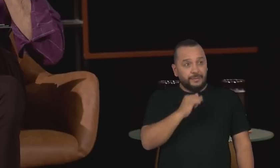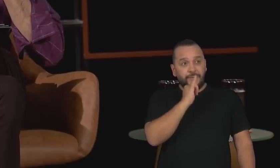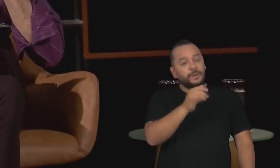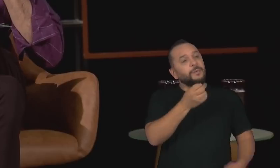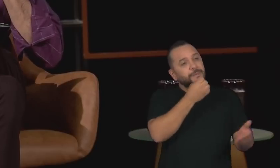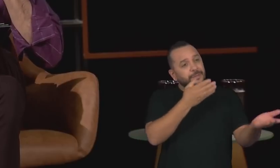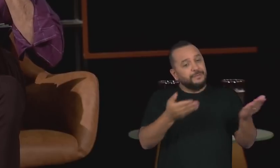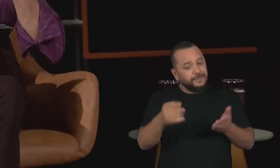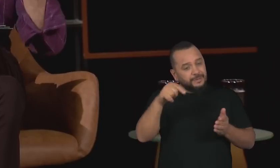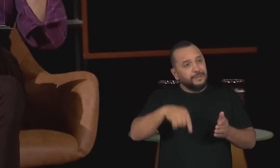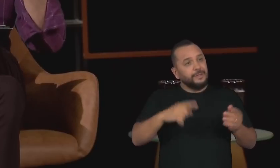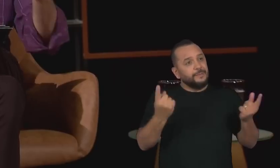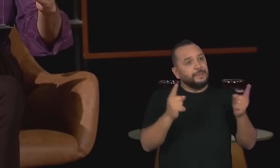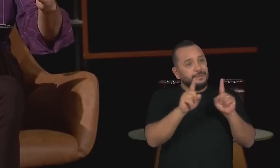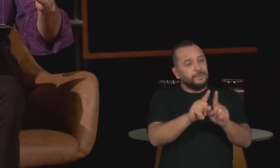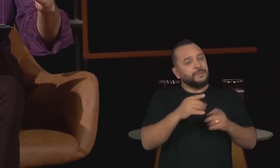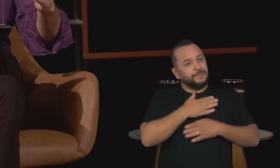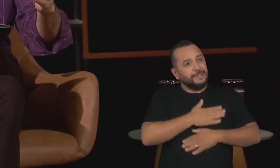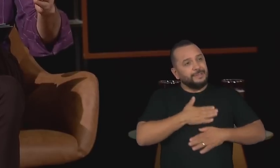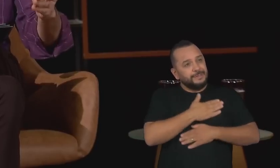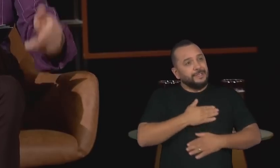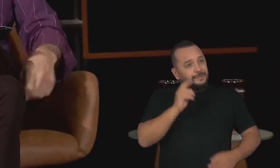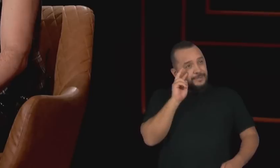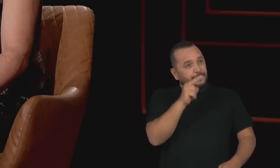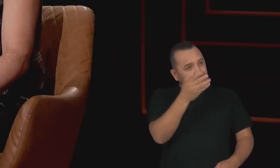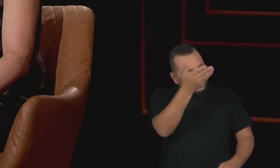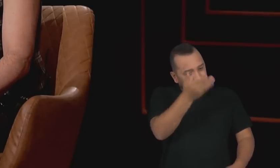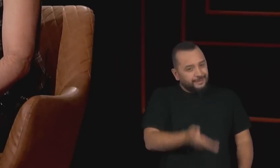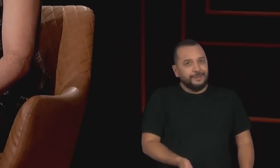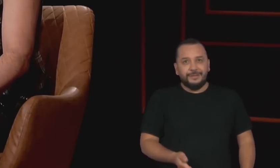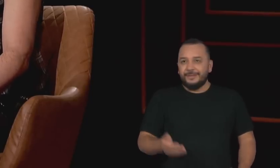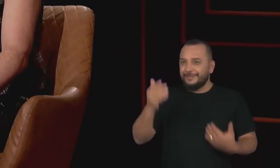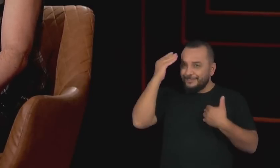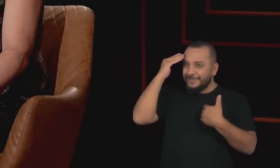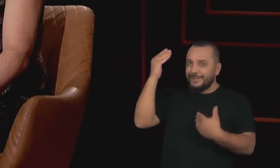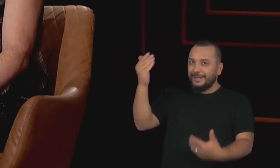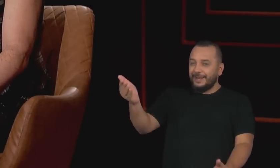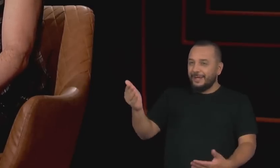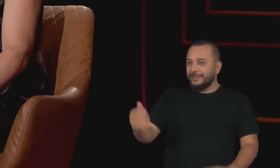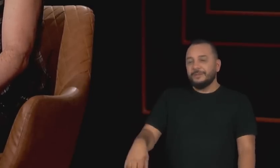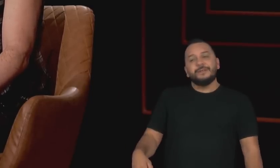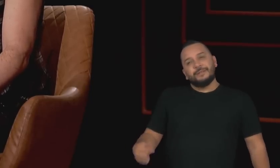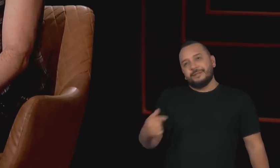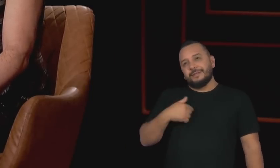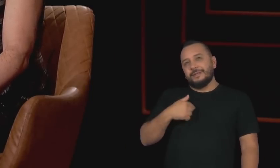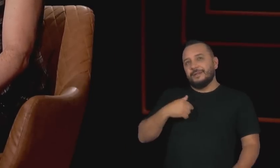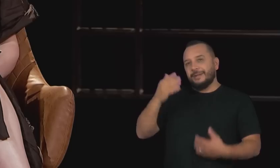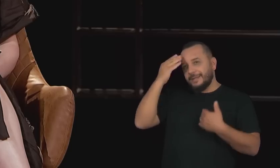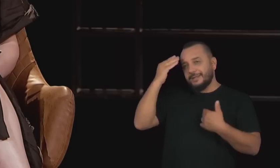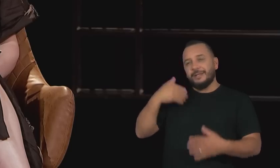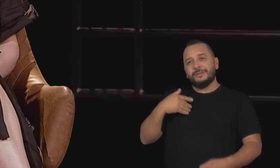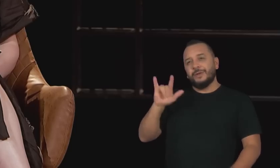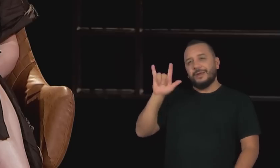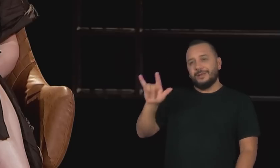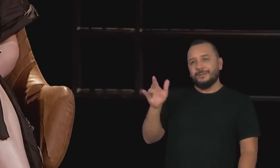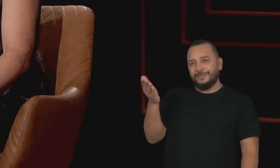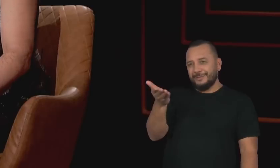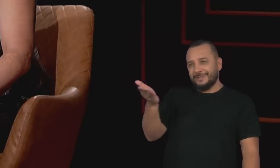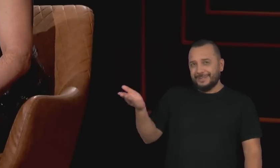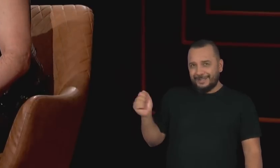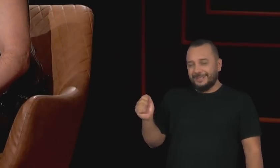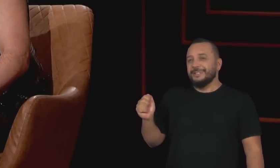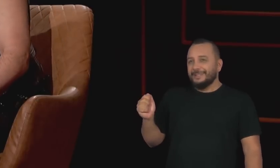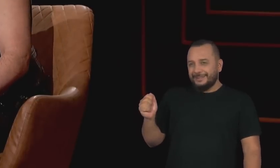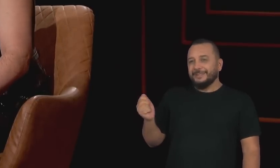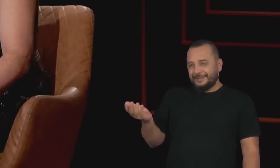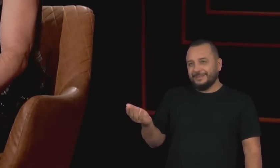seja bem-vindo ao nosso programa, é um grande prazer ter você aqui, Supla. Thank you. So glad you came. I love you to stay. So glad